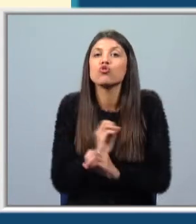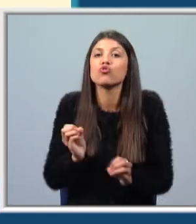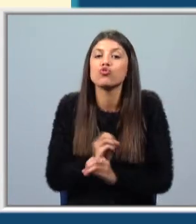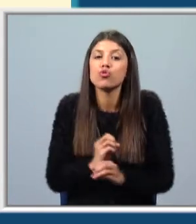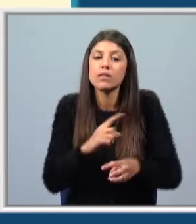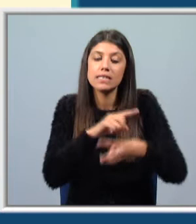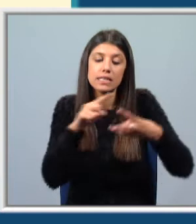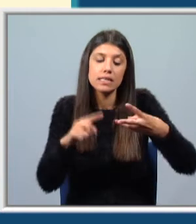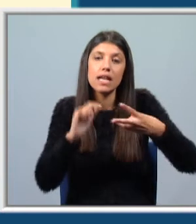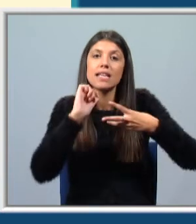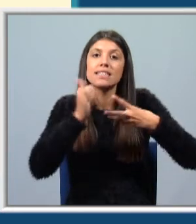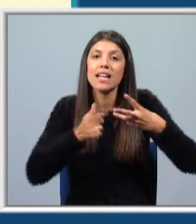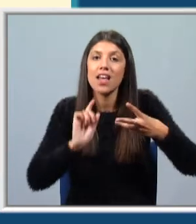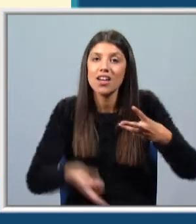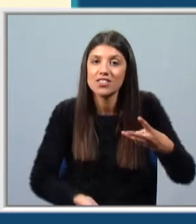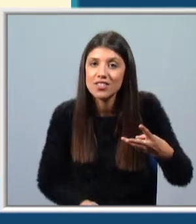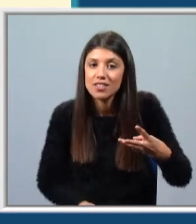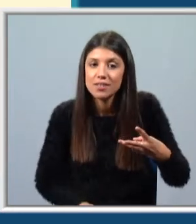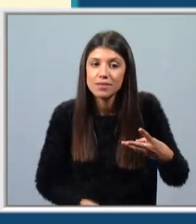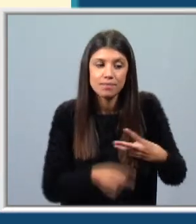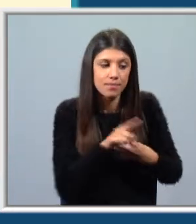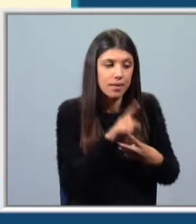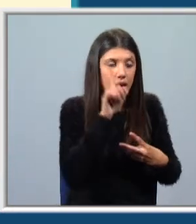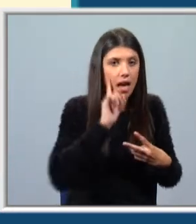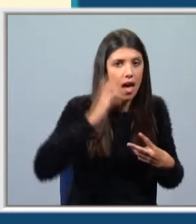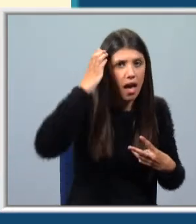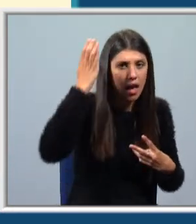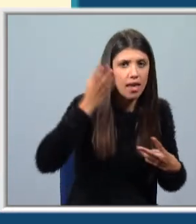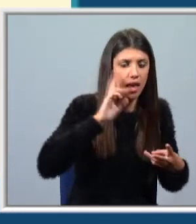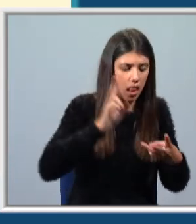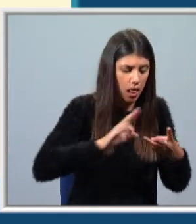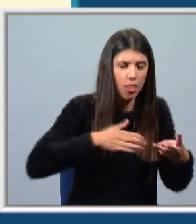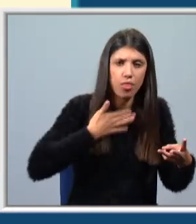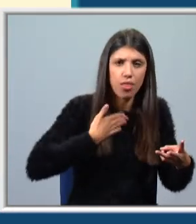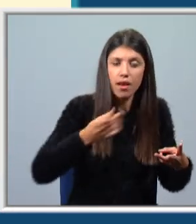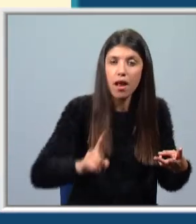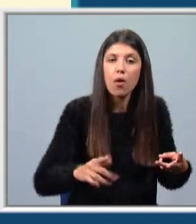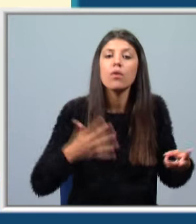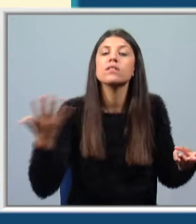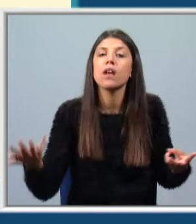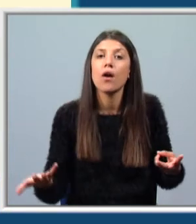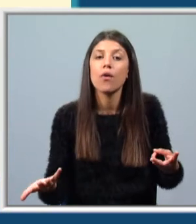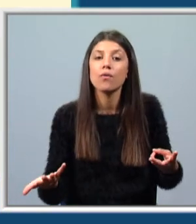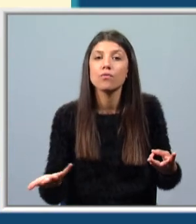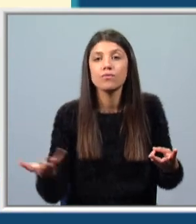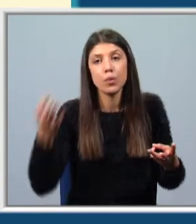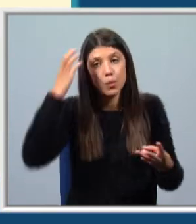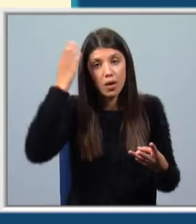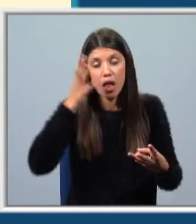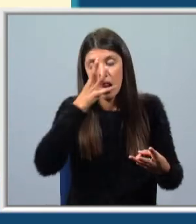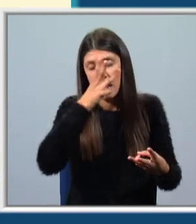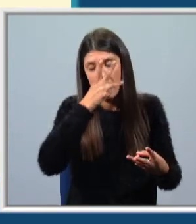hipóteses é correta? Era a rainha não gostar de ler? Não? Então qual é? Ele estava